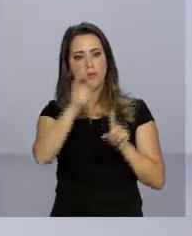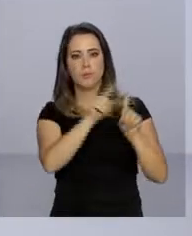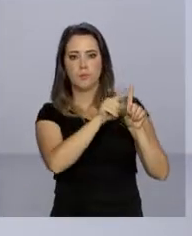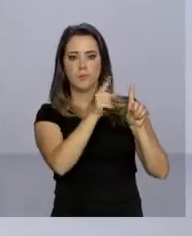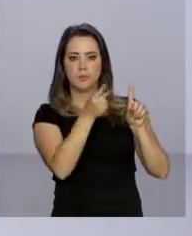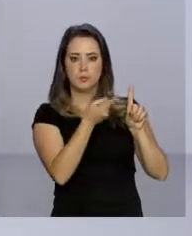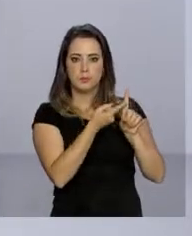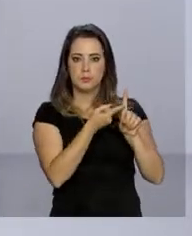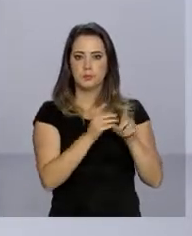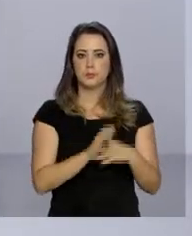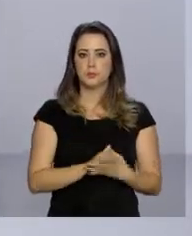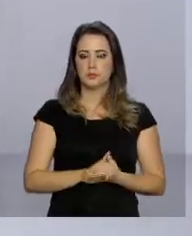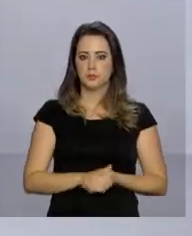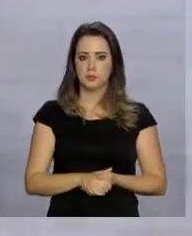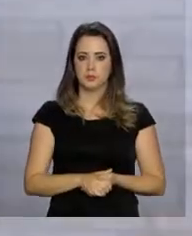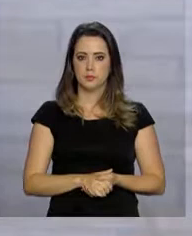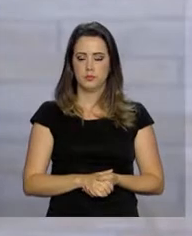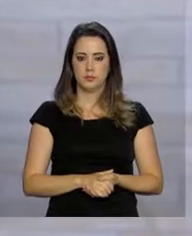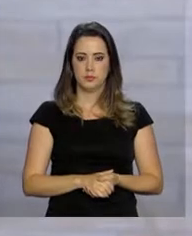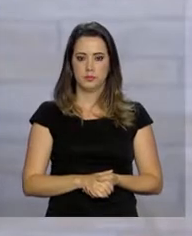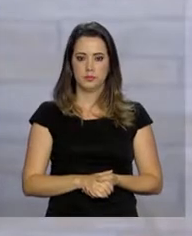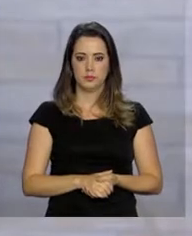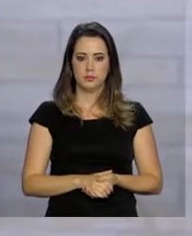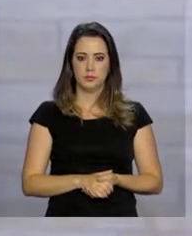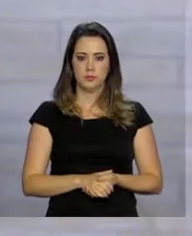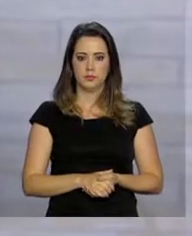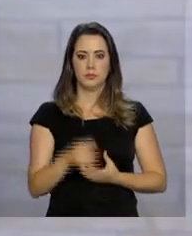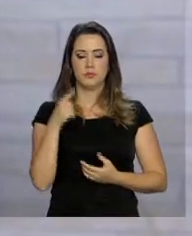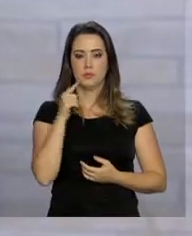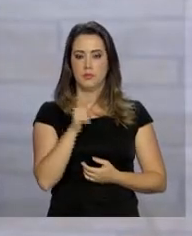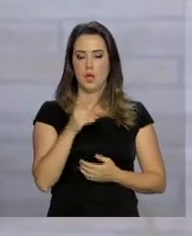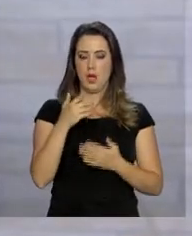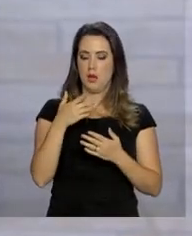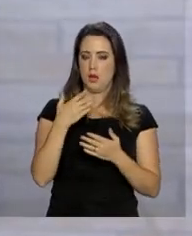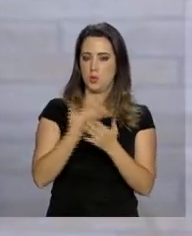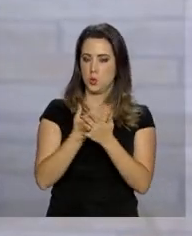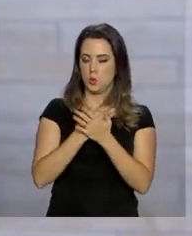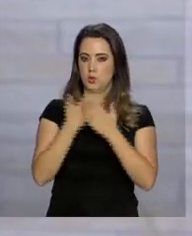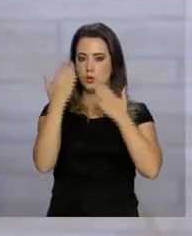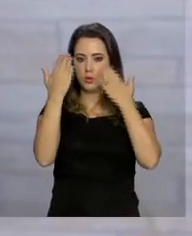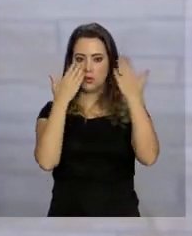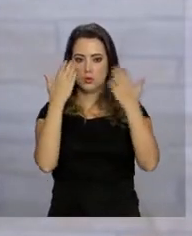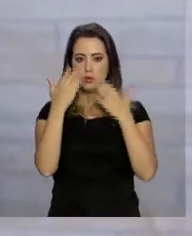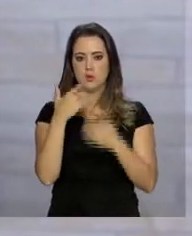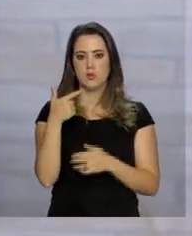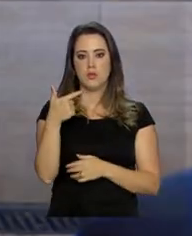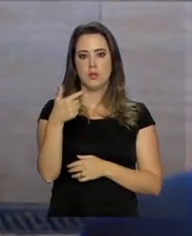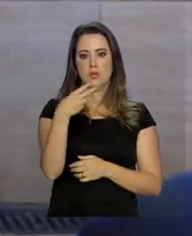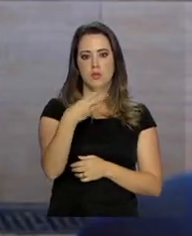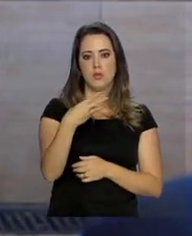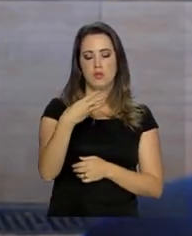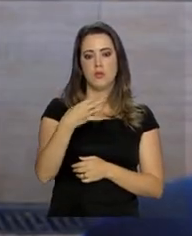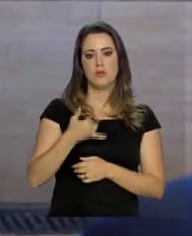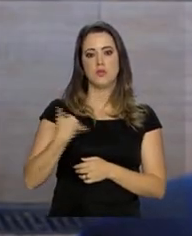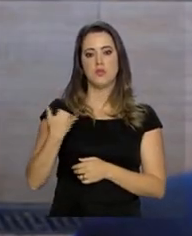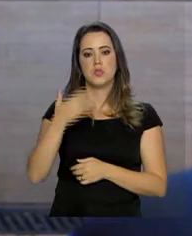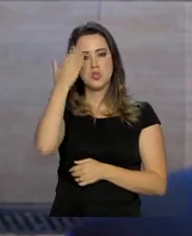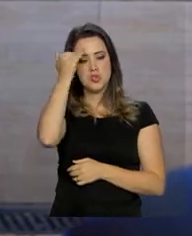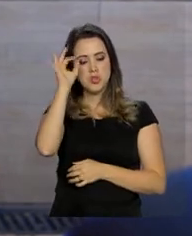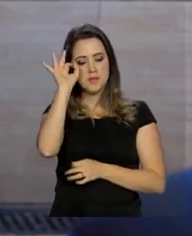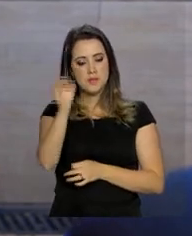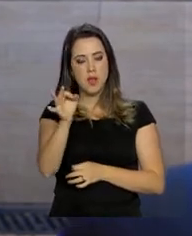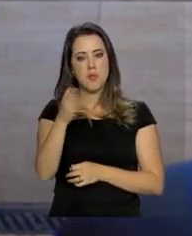disponíveis a estudante de psicologia maria luiza tem 23 anos e já tomou uma decisão